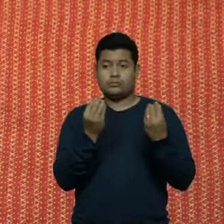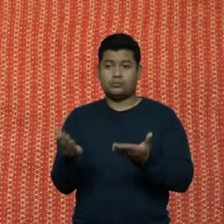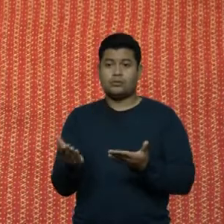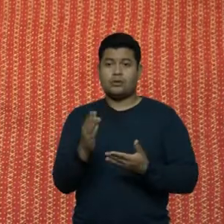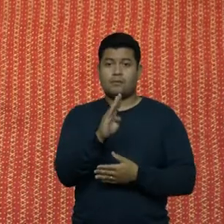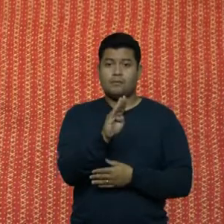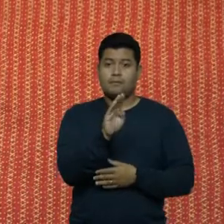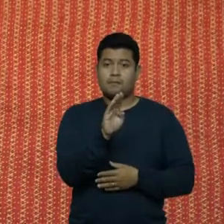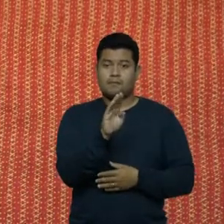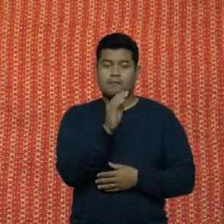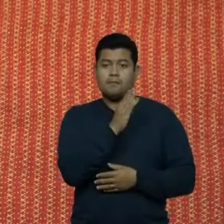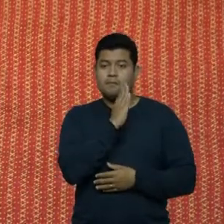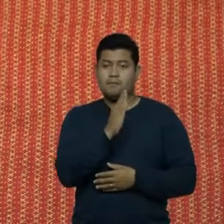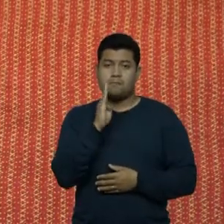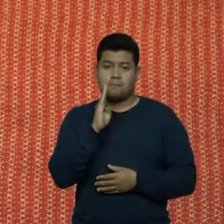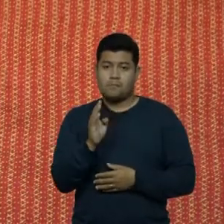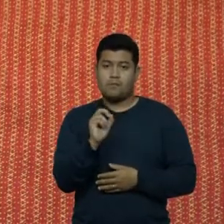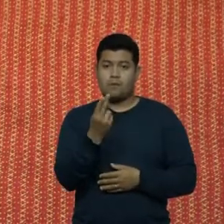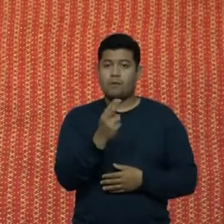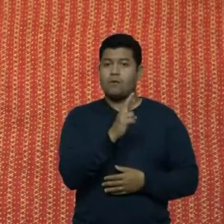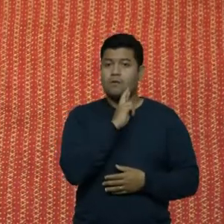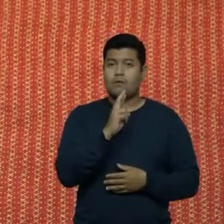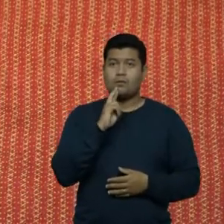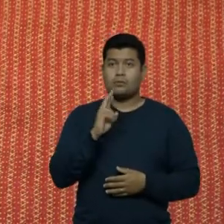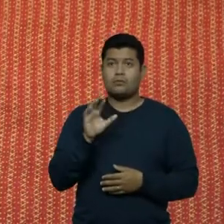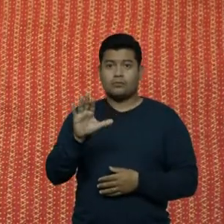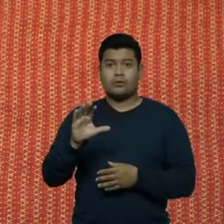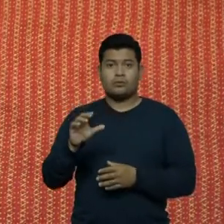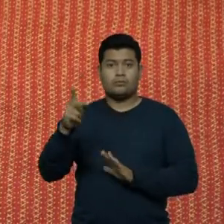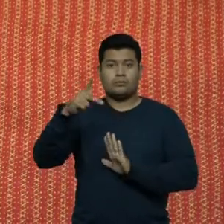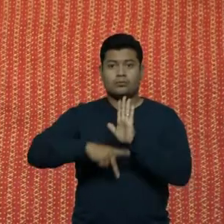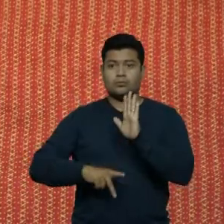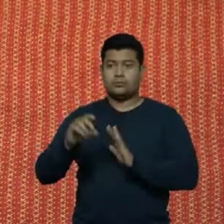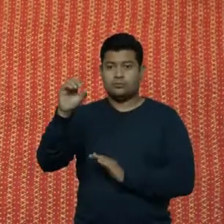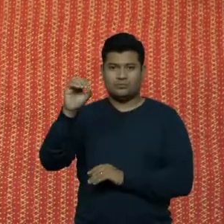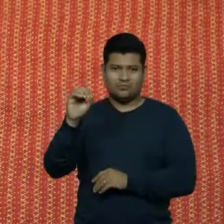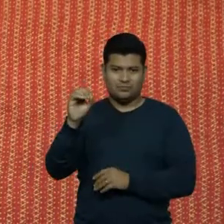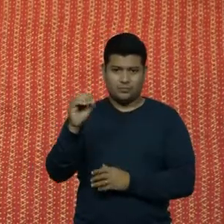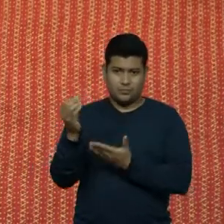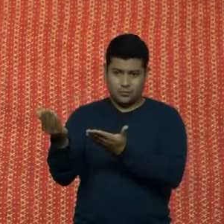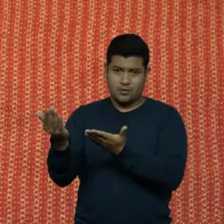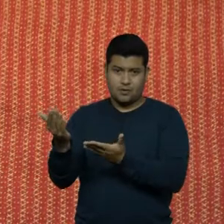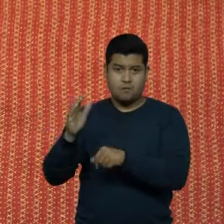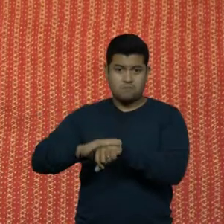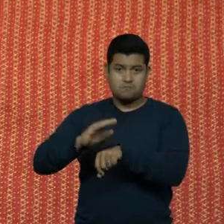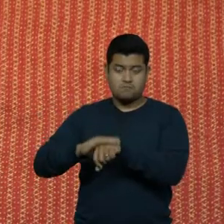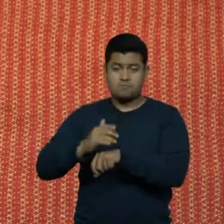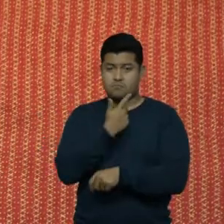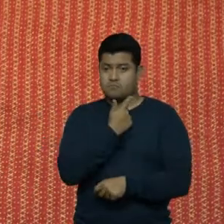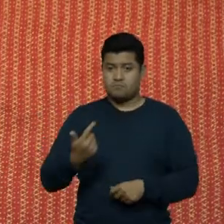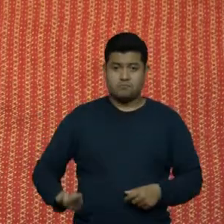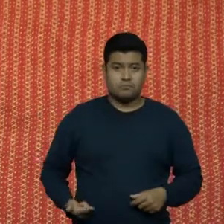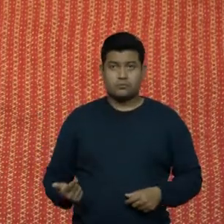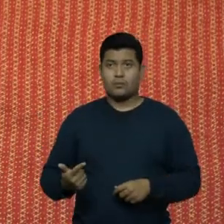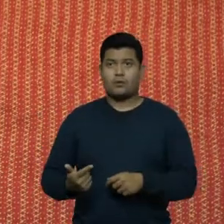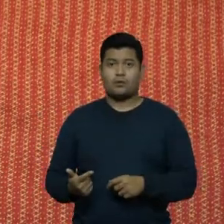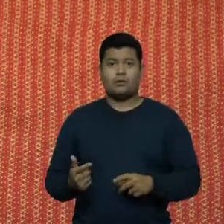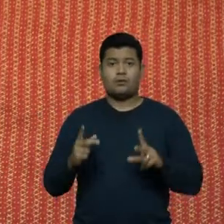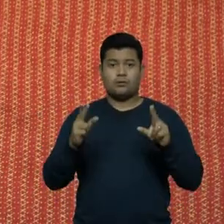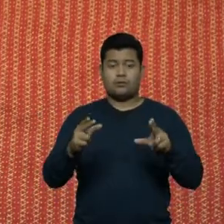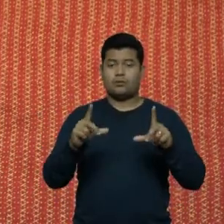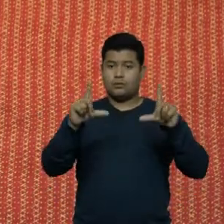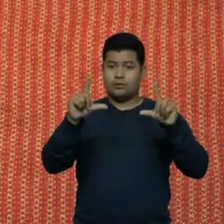Porém isso está no projeto original que vem do governo assim como também está dentro do projeto original a redução do Imposto